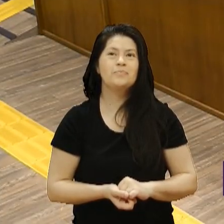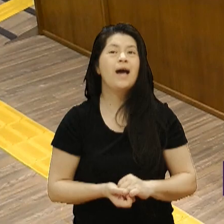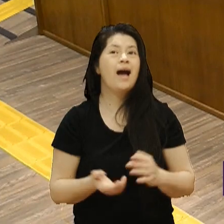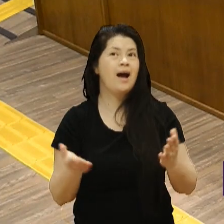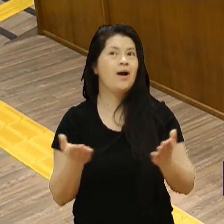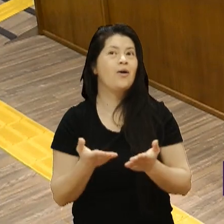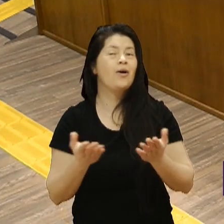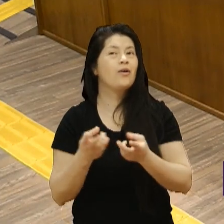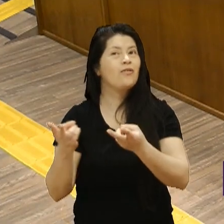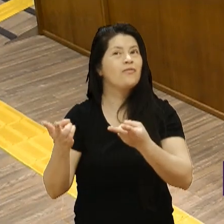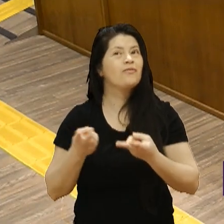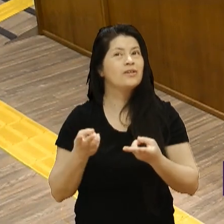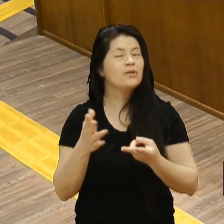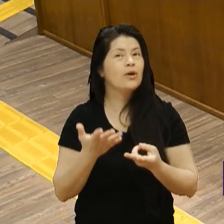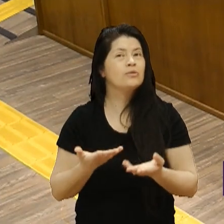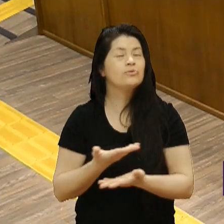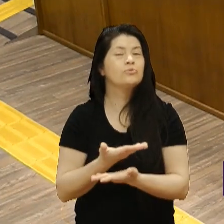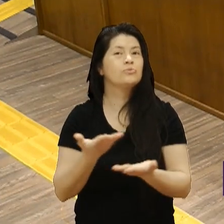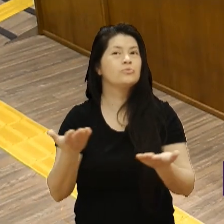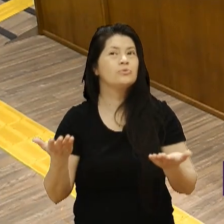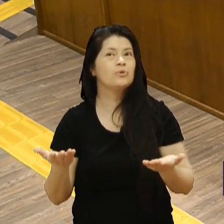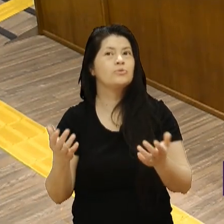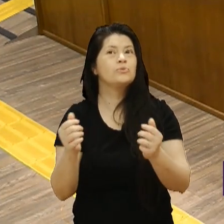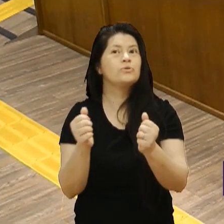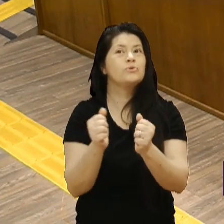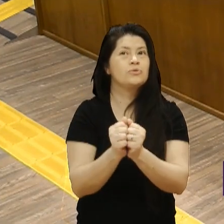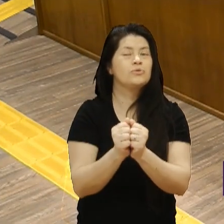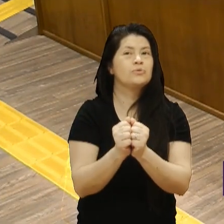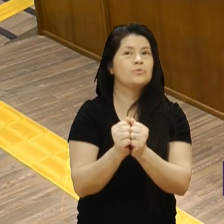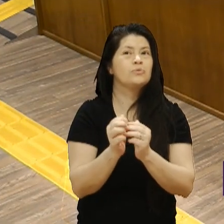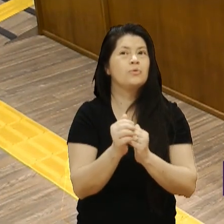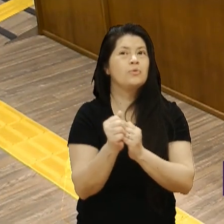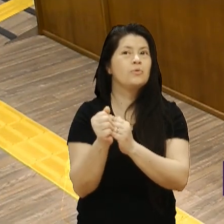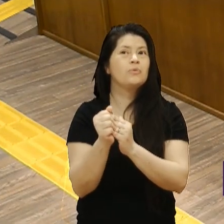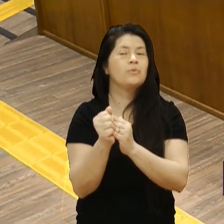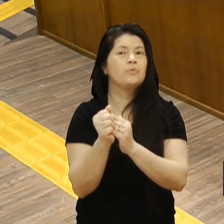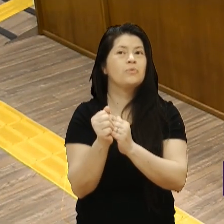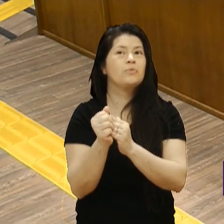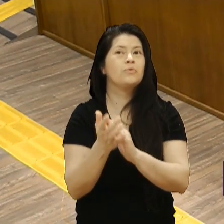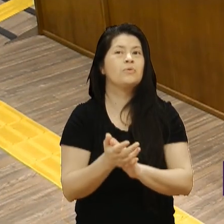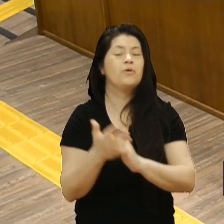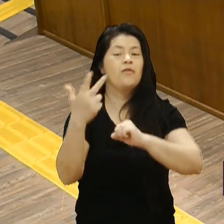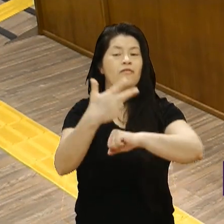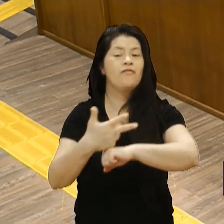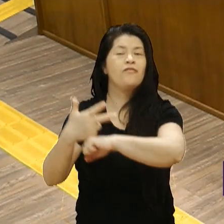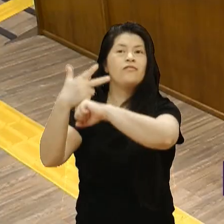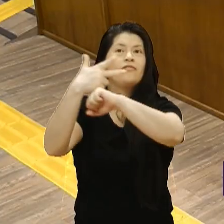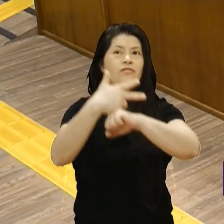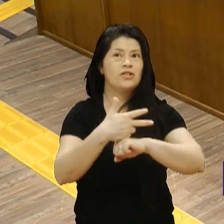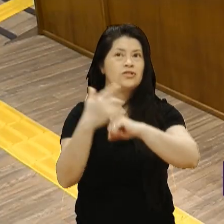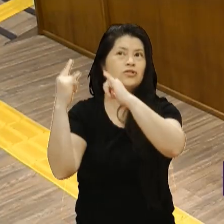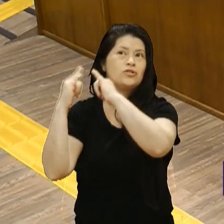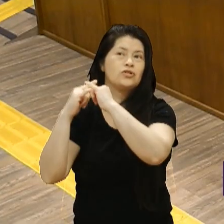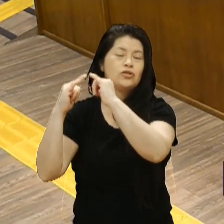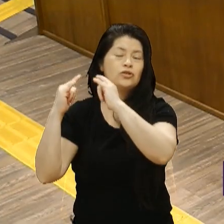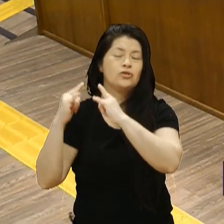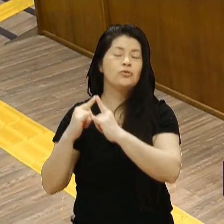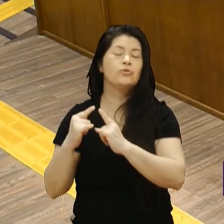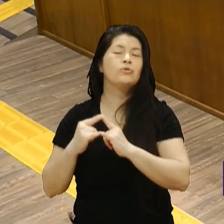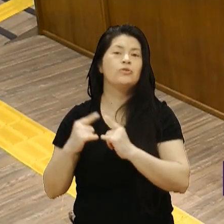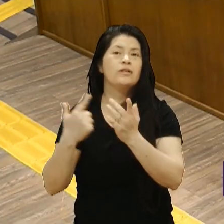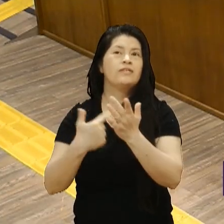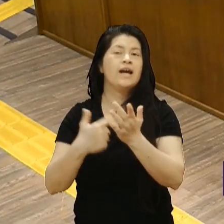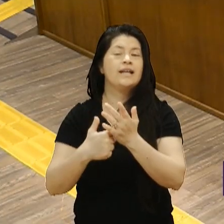Neste momento, convido a todos para que, juntos, a gente acompanhe a exibição de um vídeo institucional da Livraria Rossi, destacando